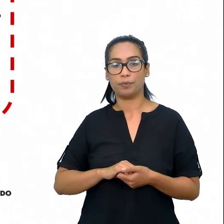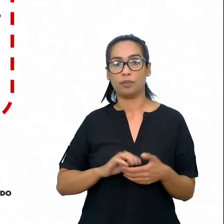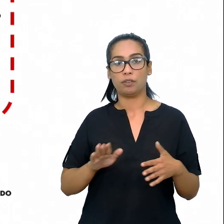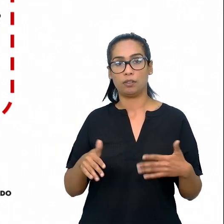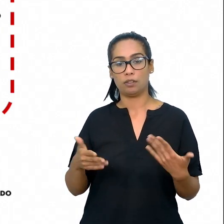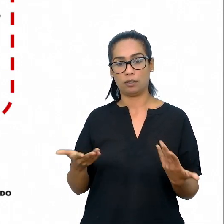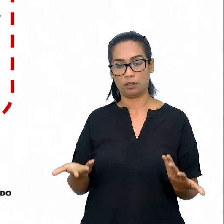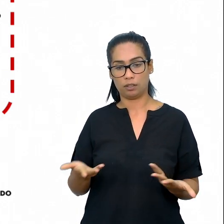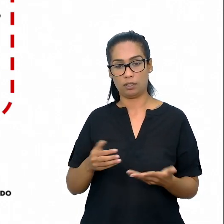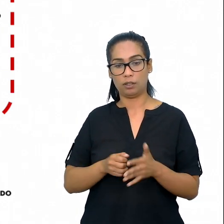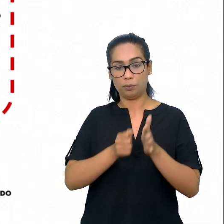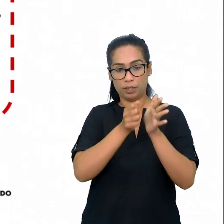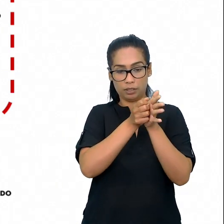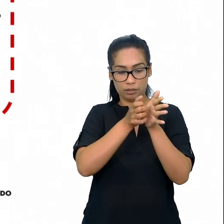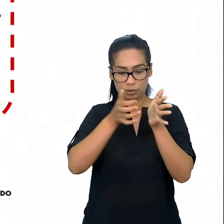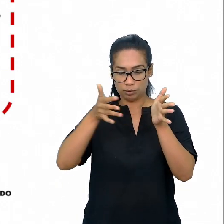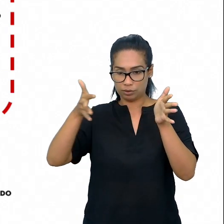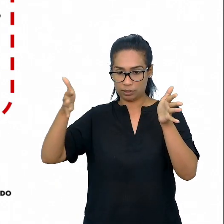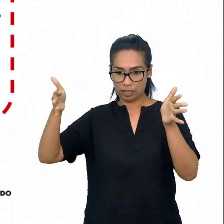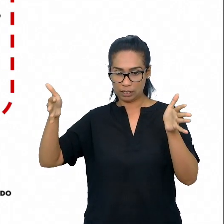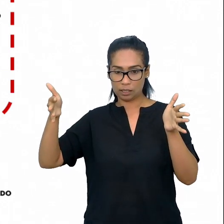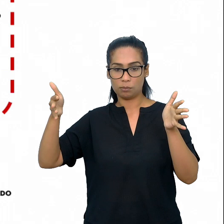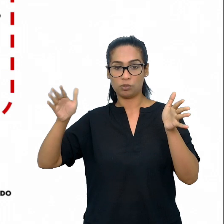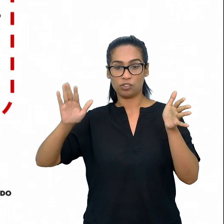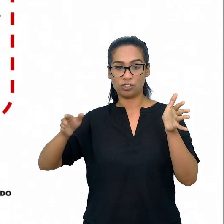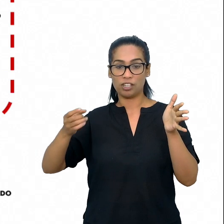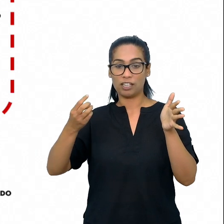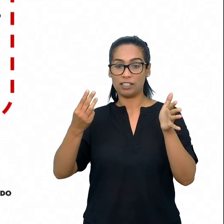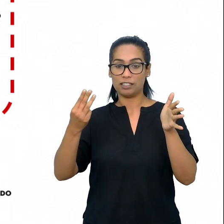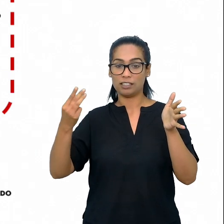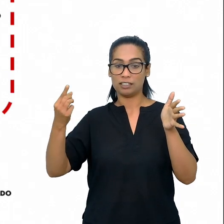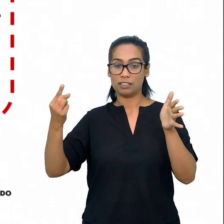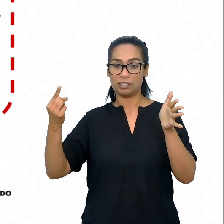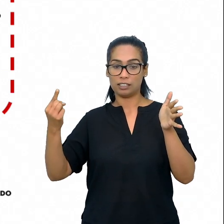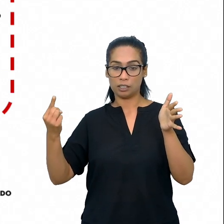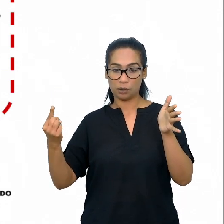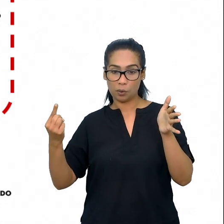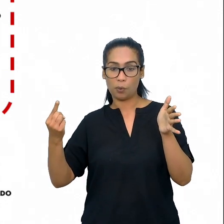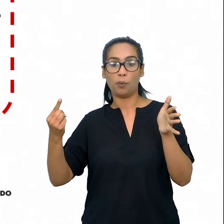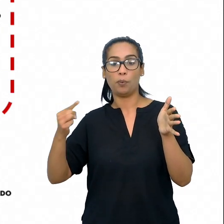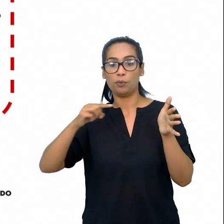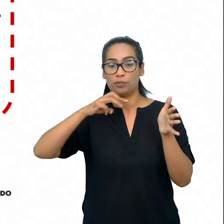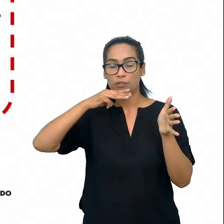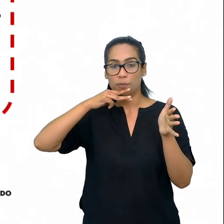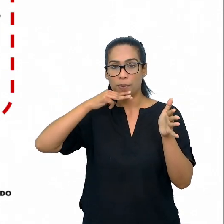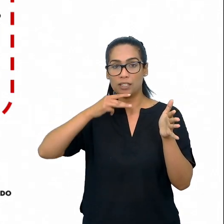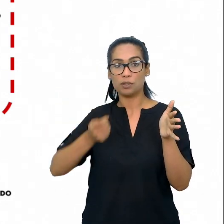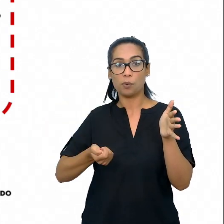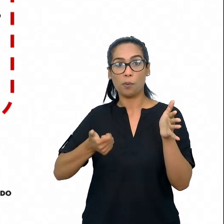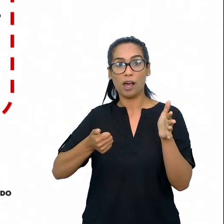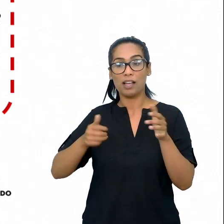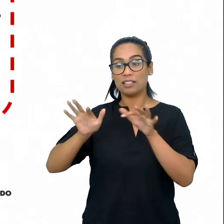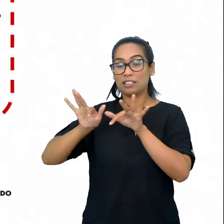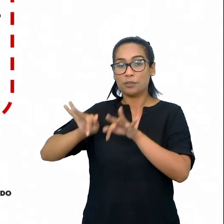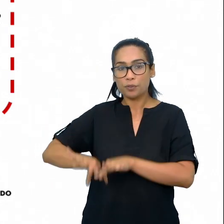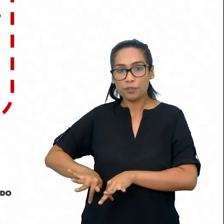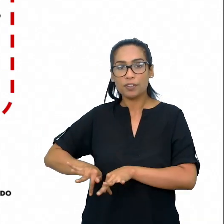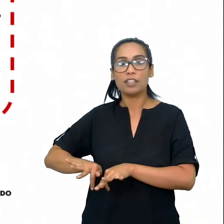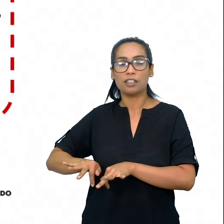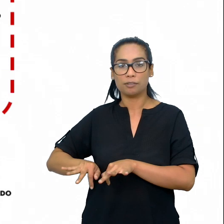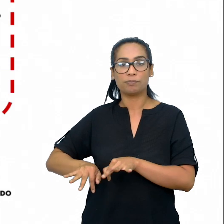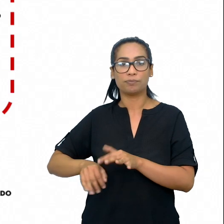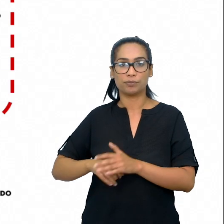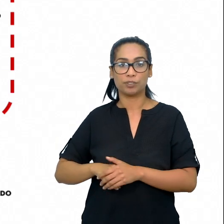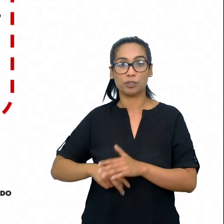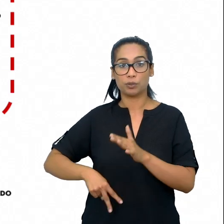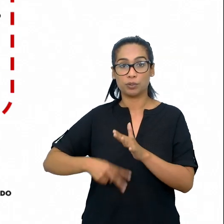está, só para vocês se localizarem. Nós já estamos chegando no fim do primeiro bimestre. Acho que vocês já estão com essa sensação também nas escolas